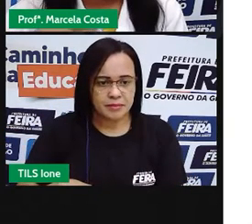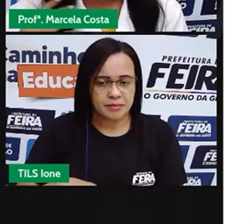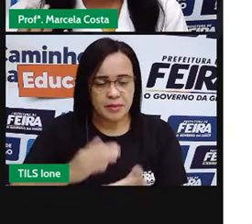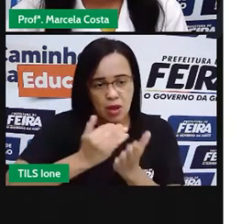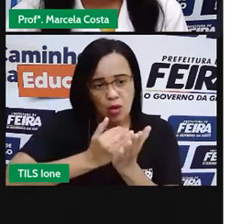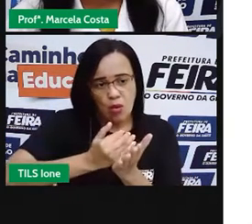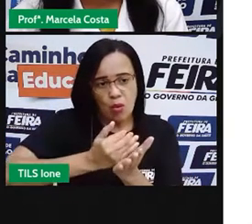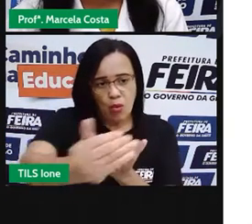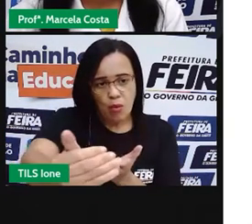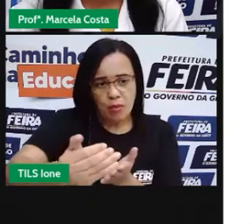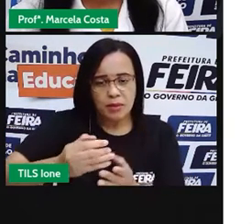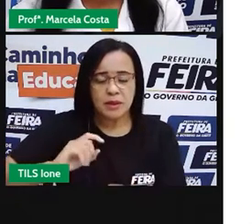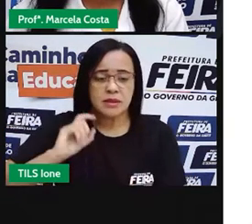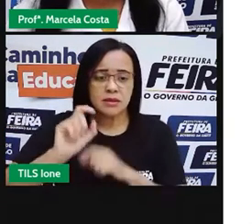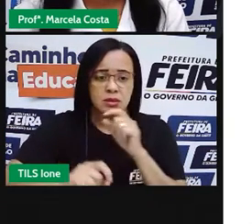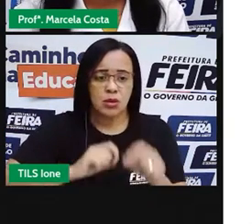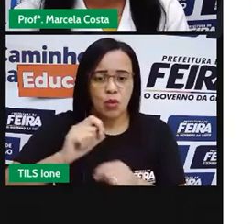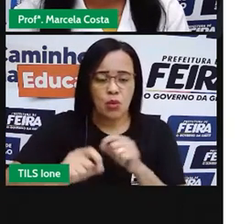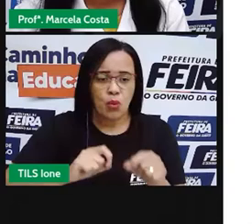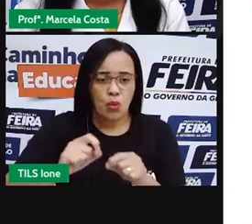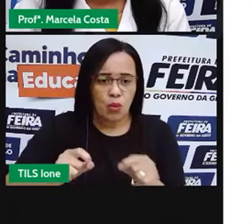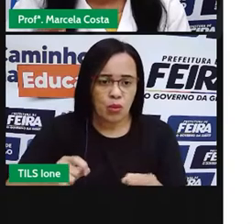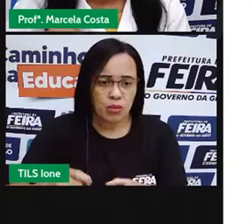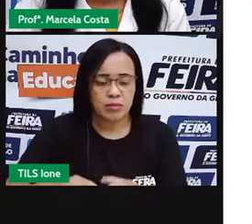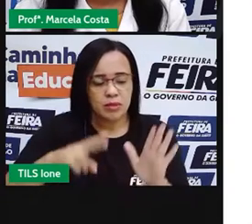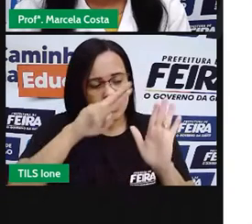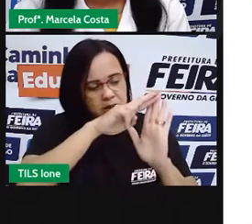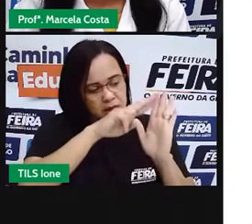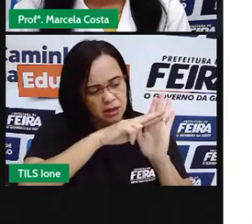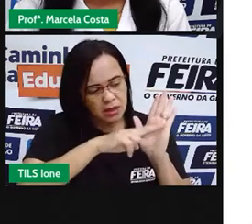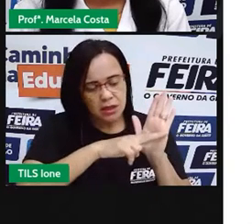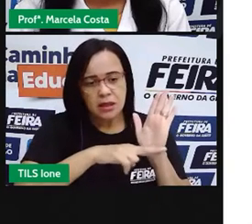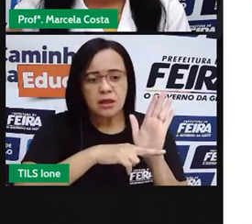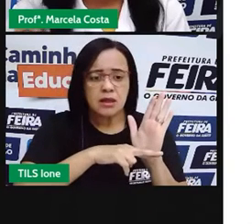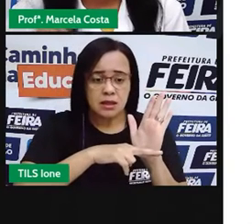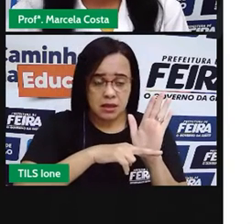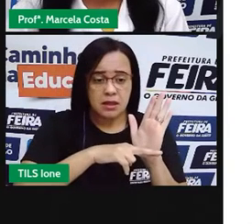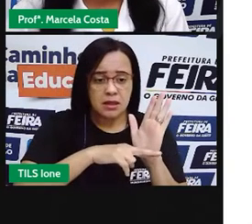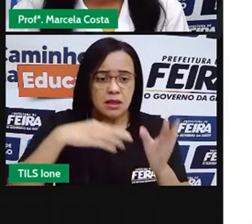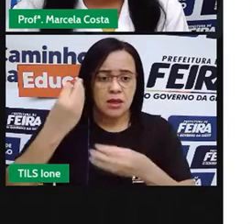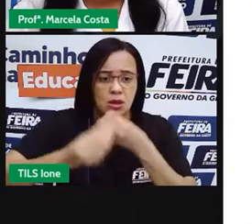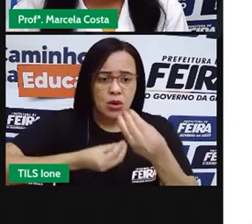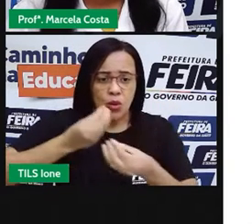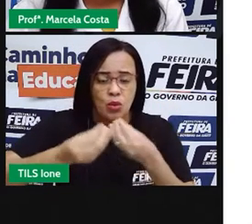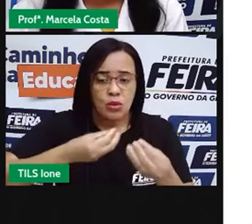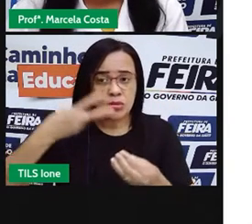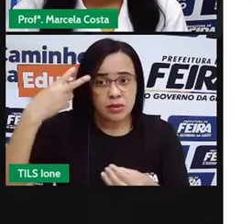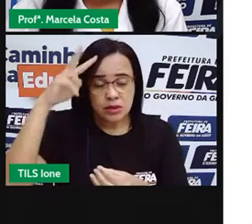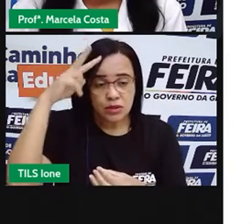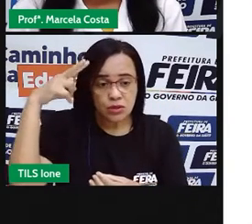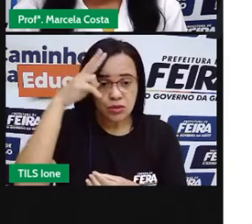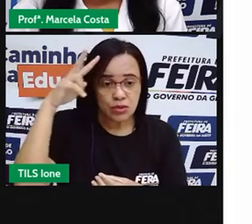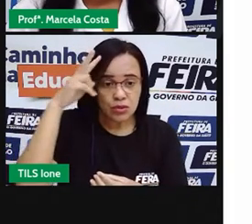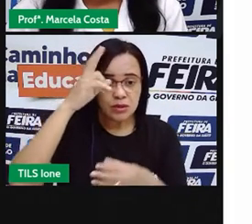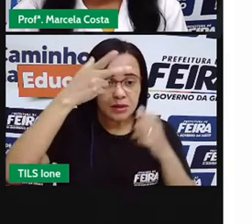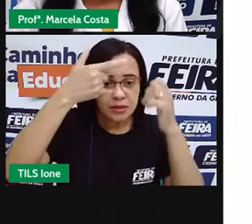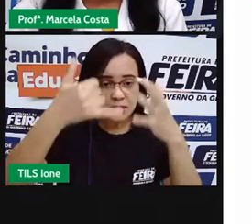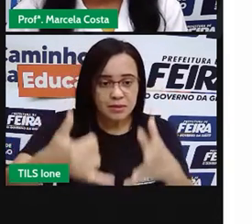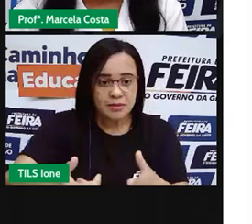iniciar Alto Rio Negro pode fazer um